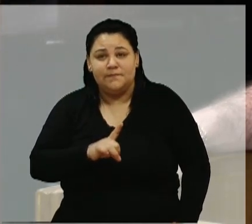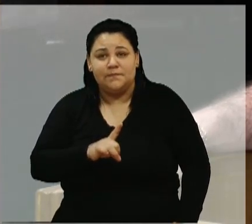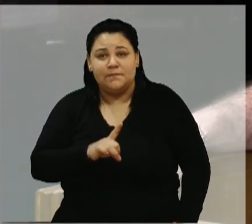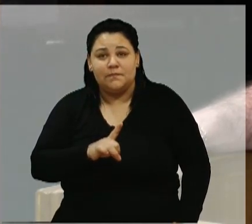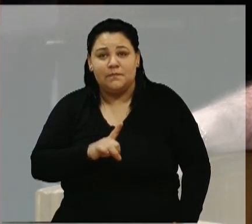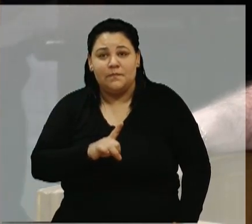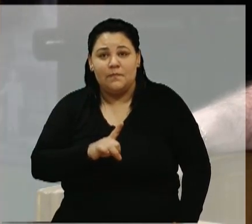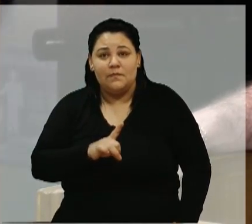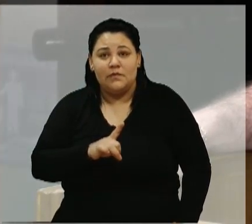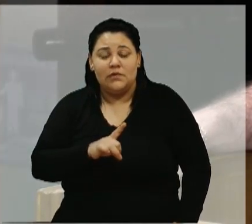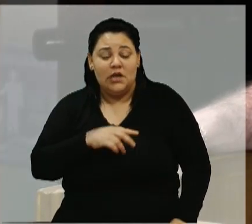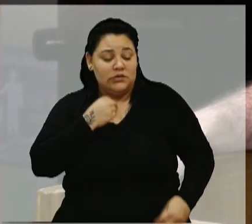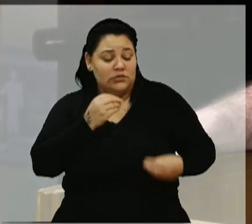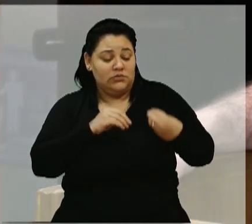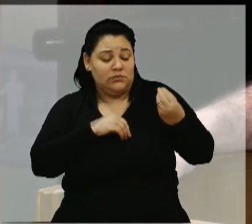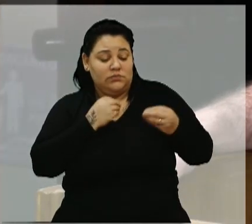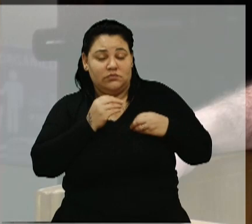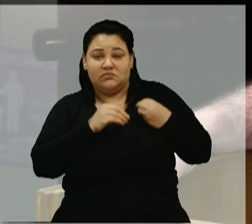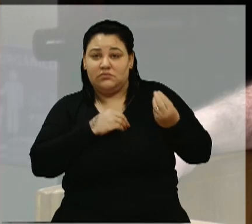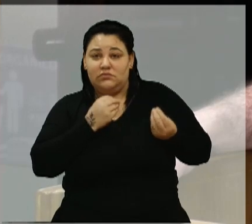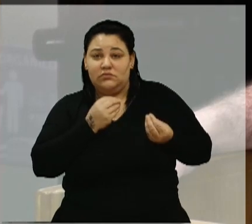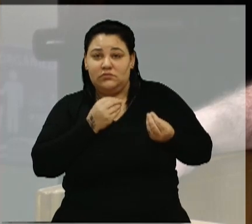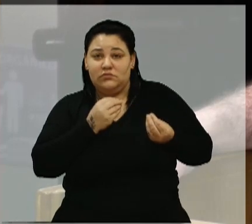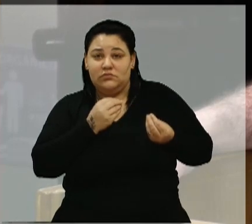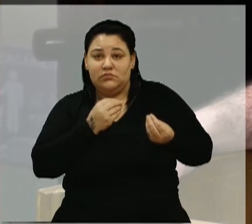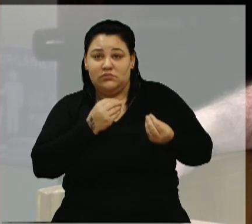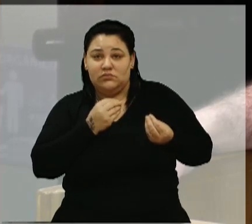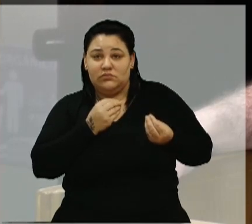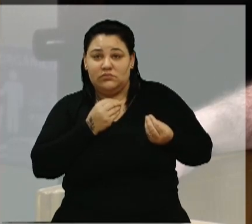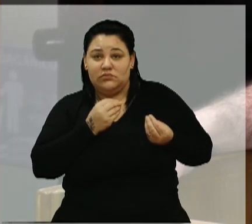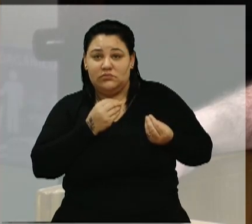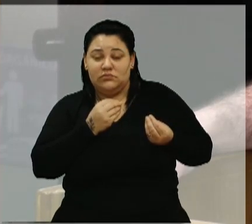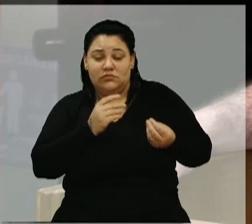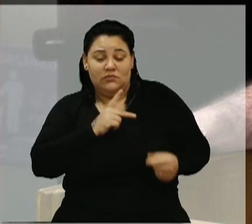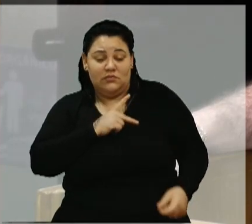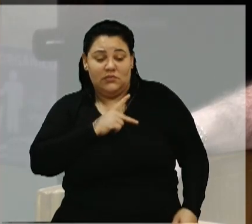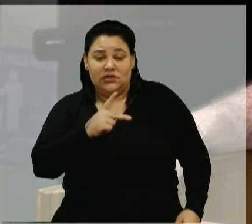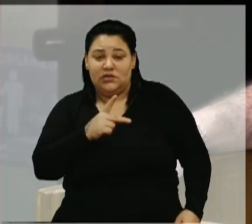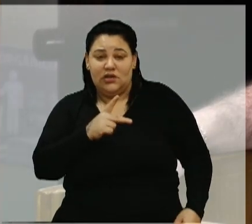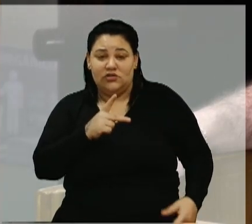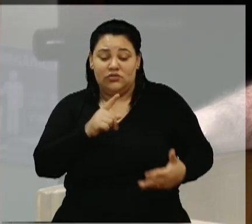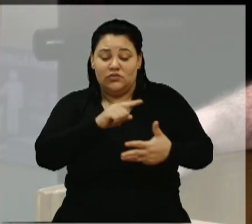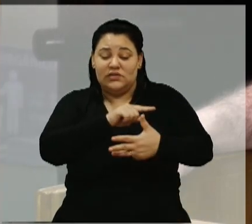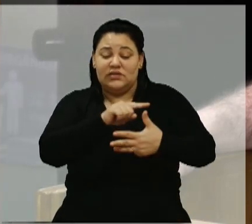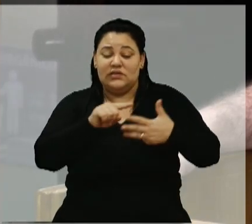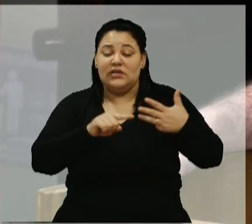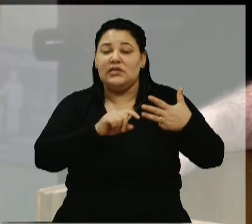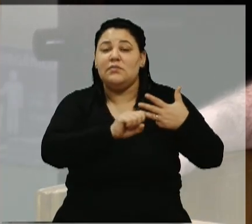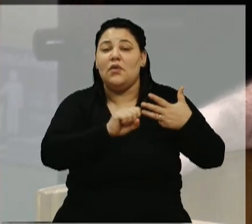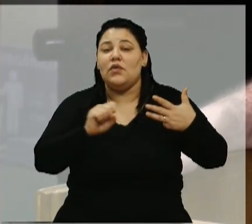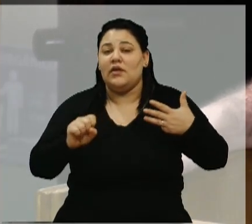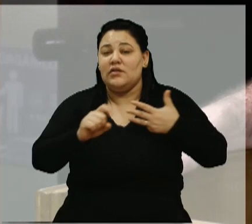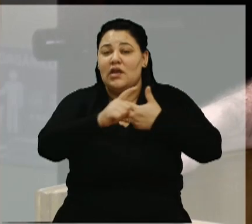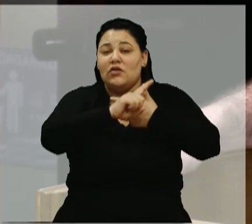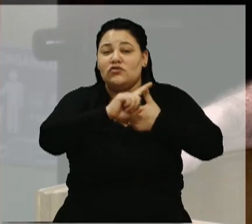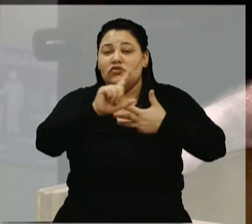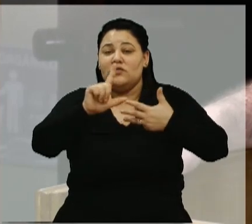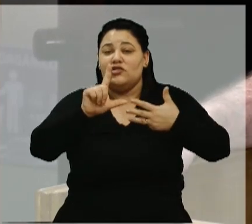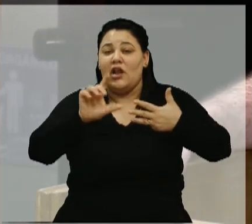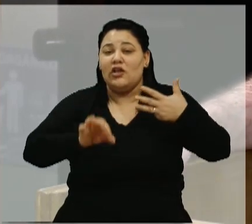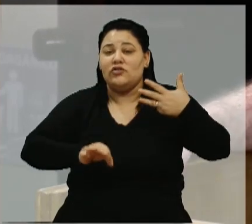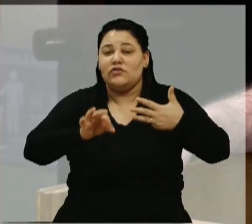e se sente membro e presidente dos três poderes. Acima, ou melhor dizendo,